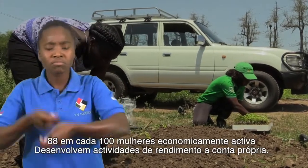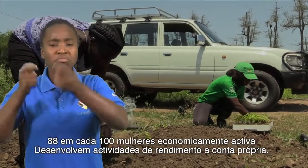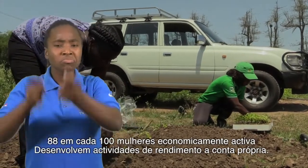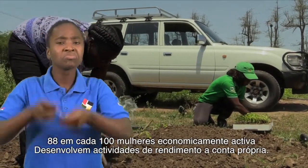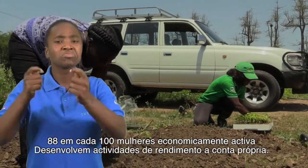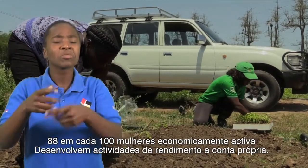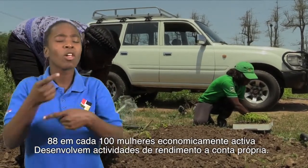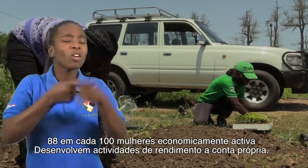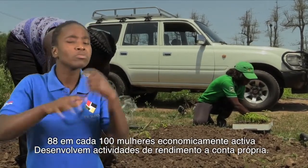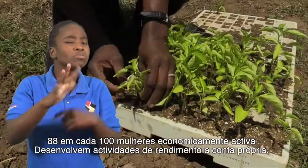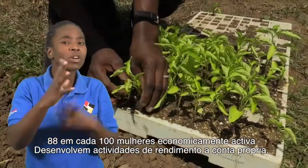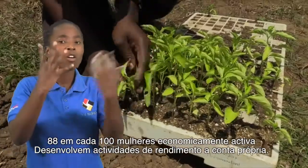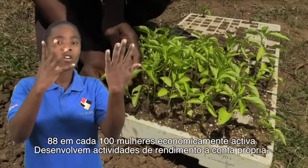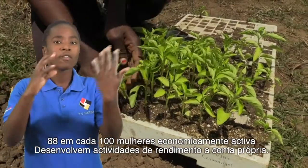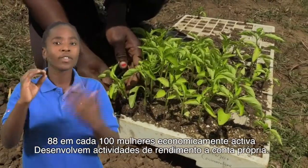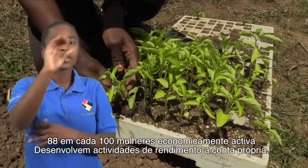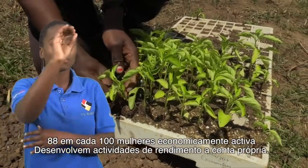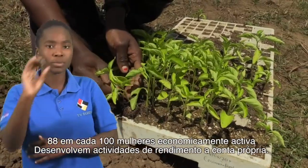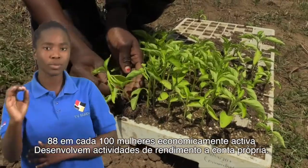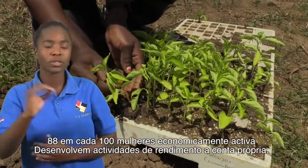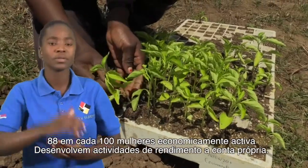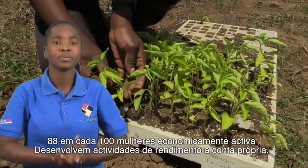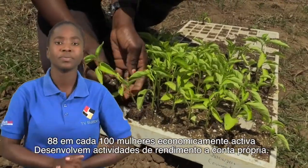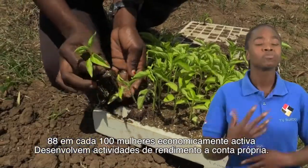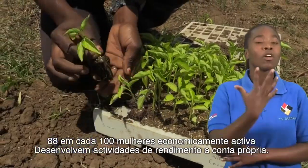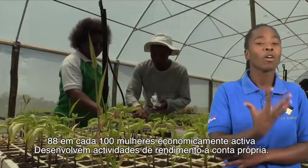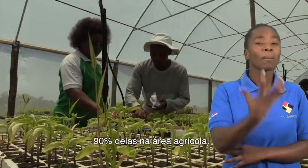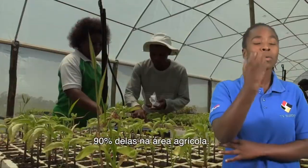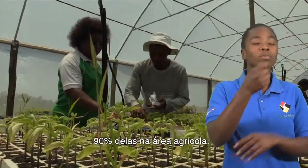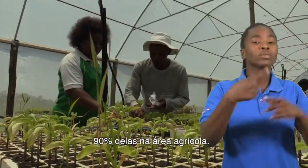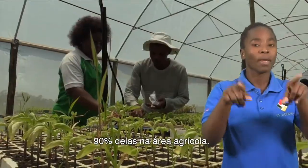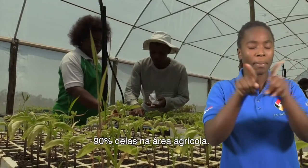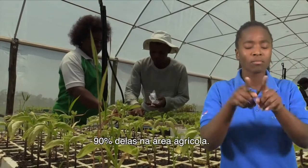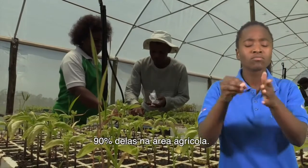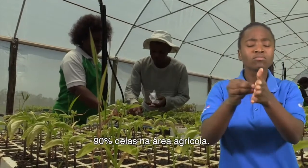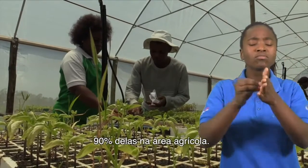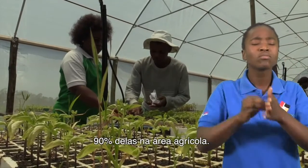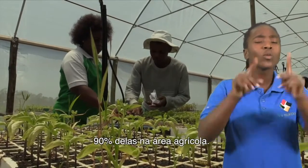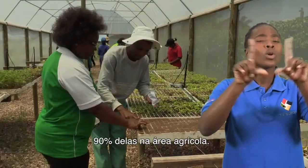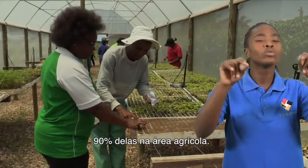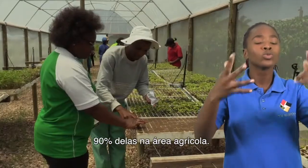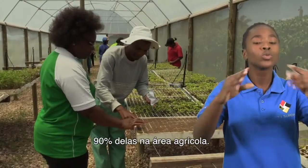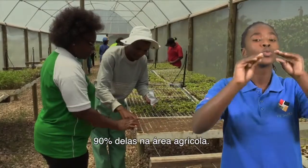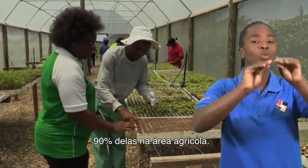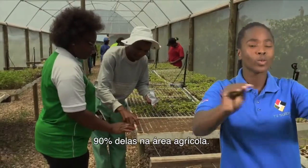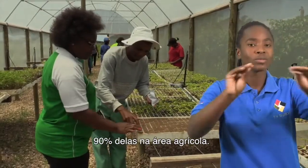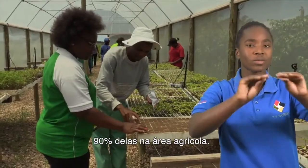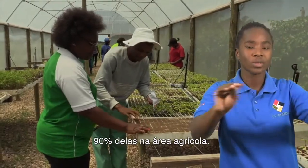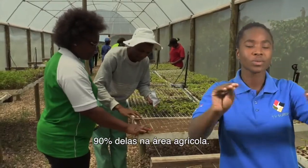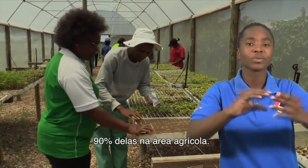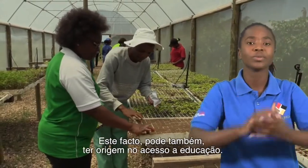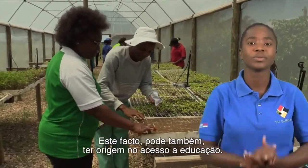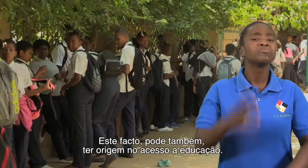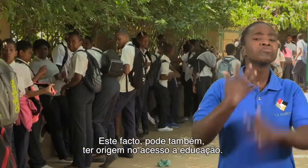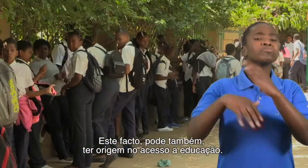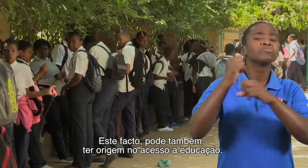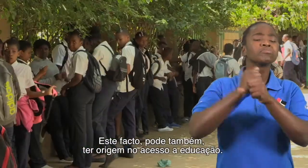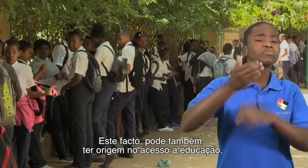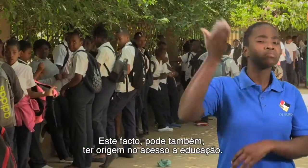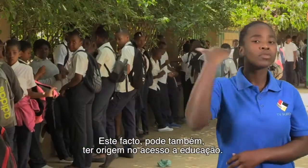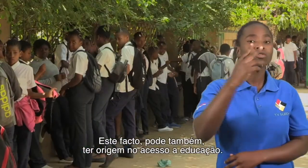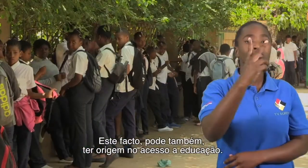desenvolvem atividades de rendimento à conta própria. 90% delas na área agrícola. Este